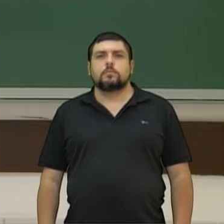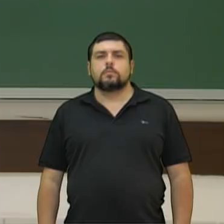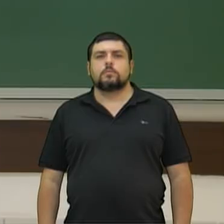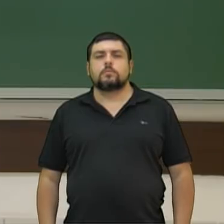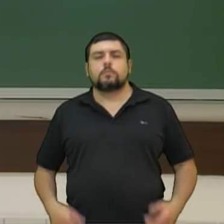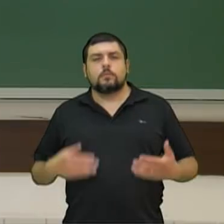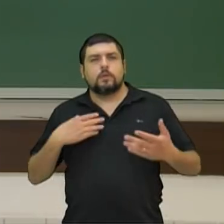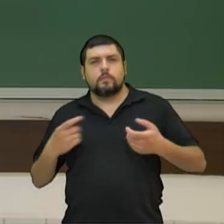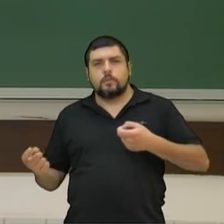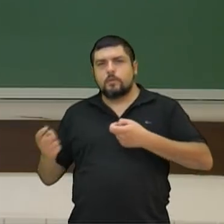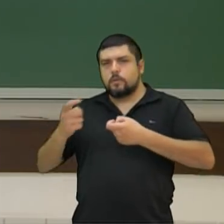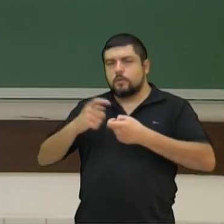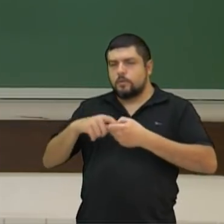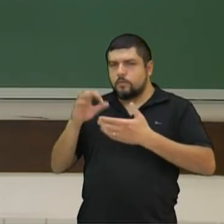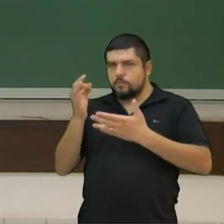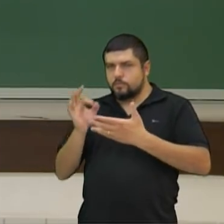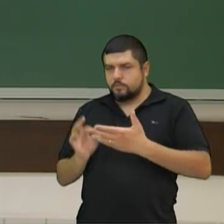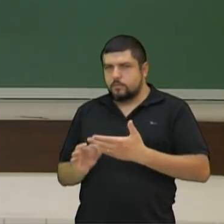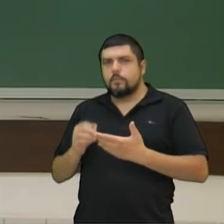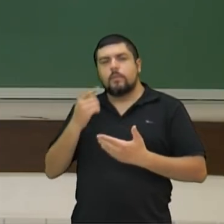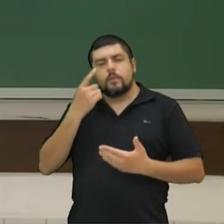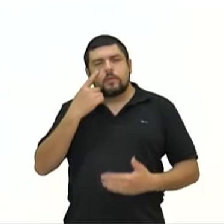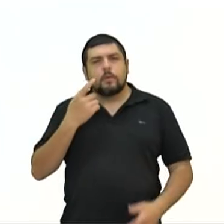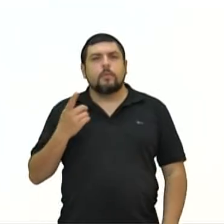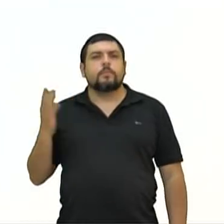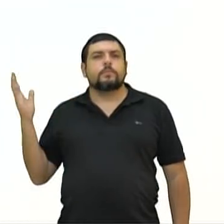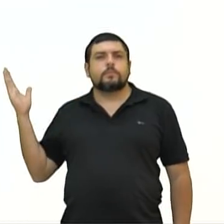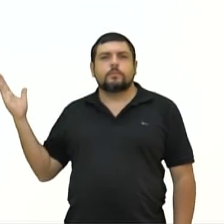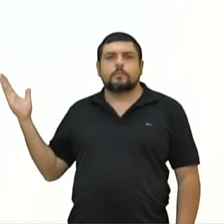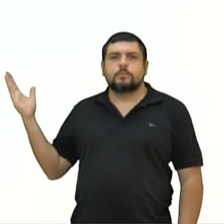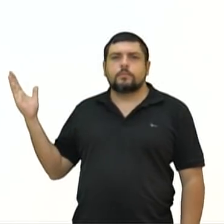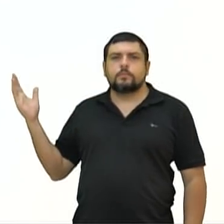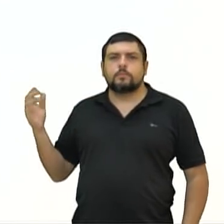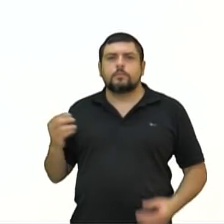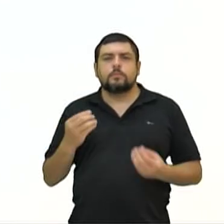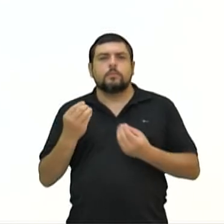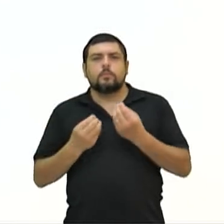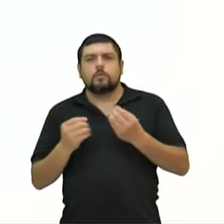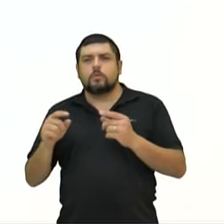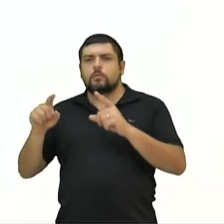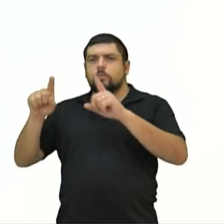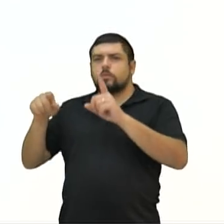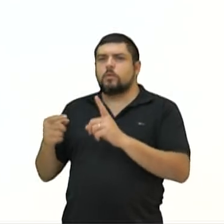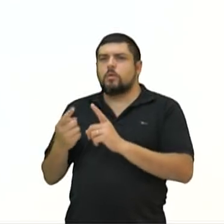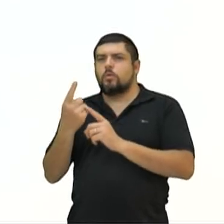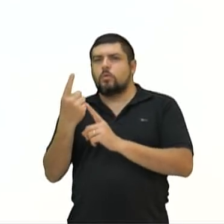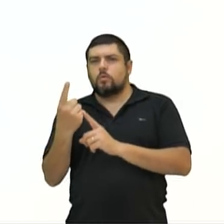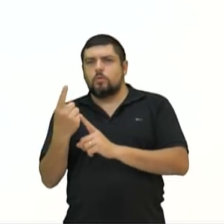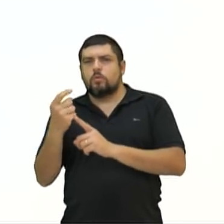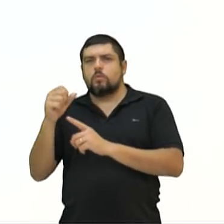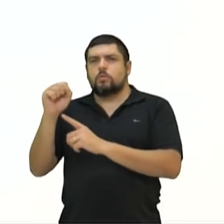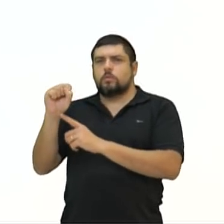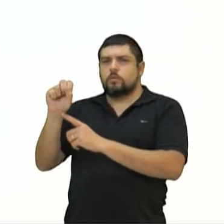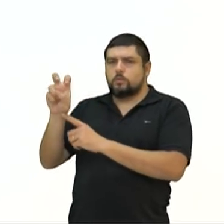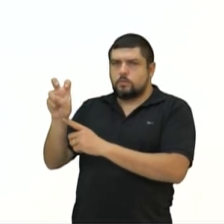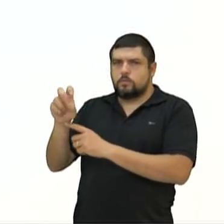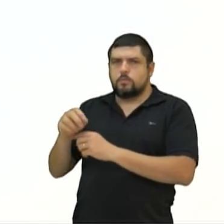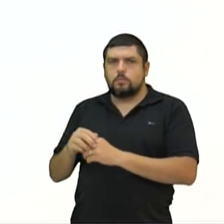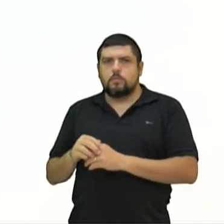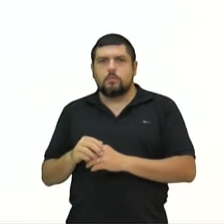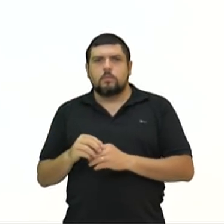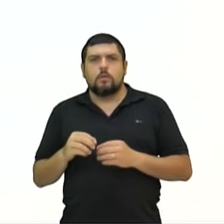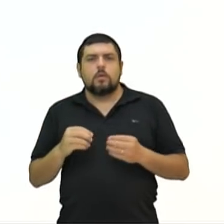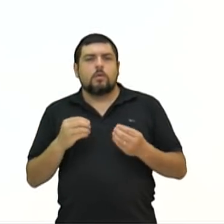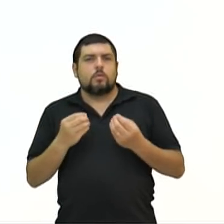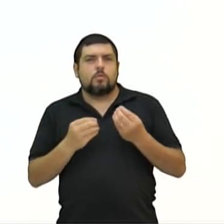estamos de volta então, vamos dar uma olhadinha aqui? O primeiro ponto, 1 e os 185, então quando D for 1,